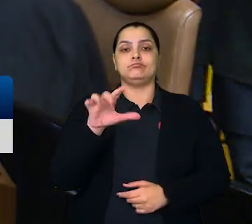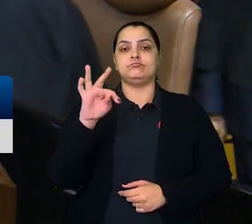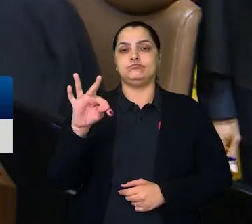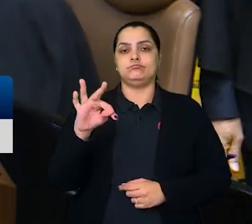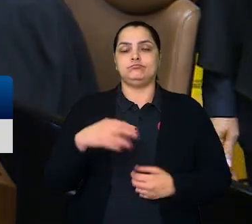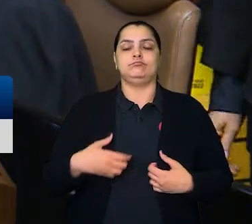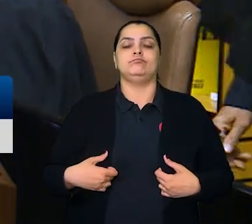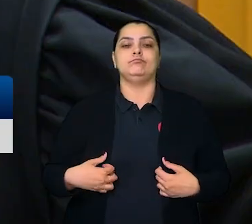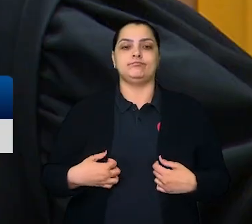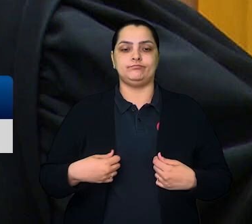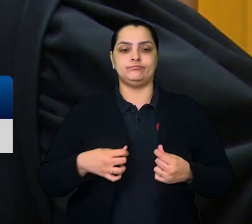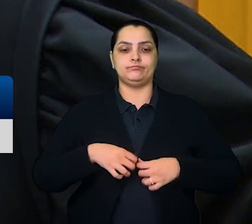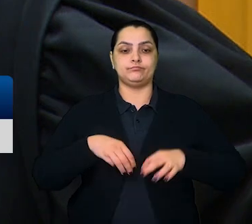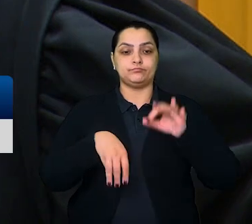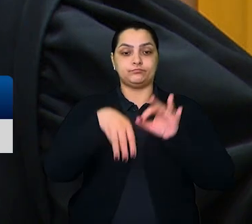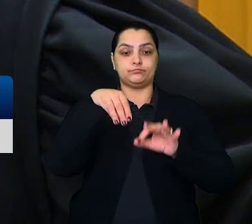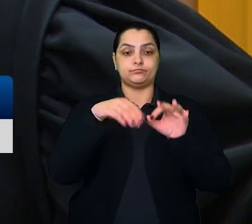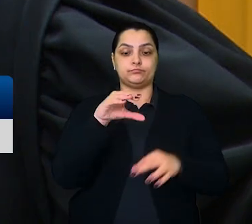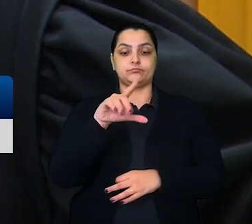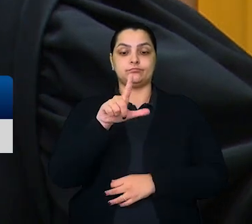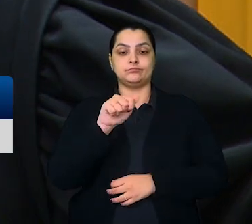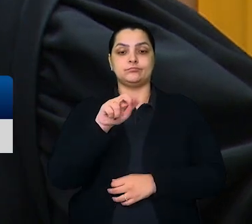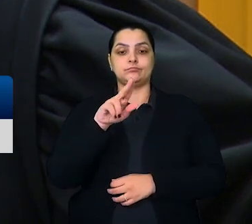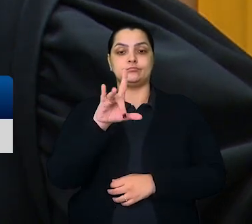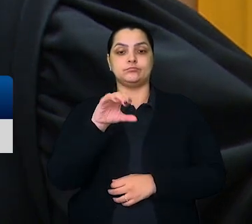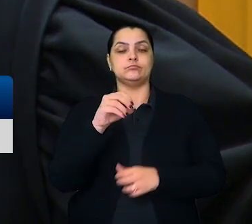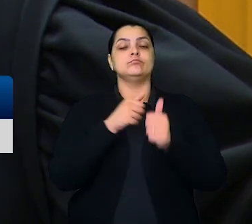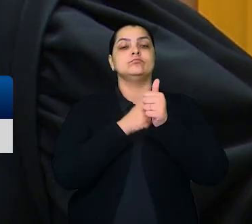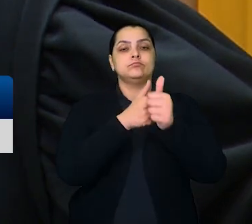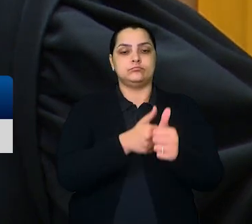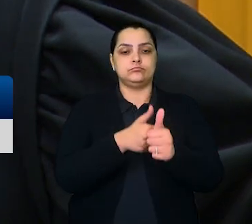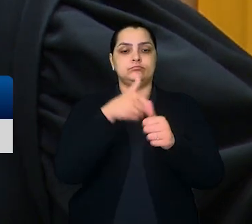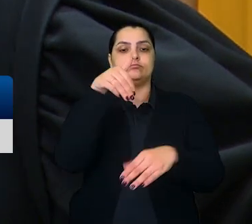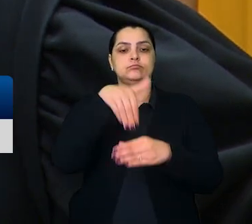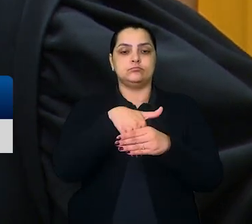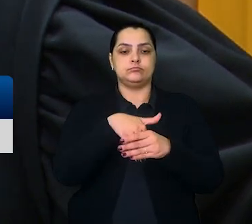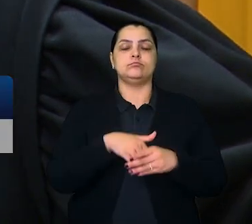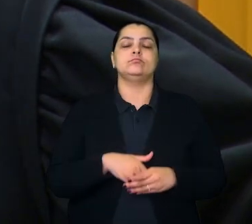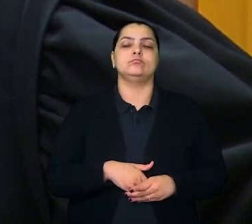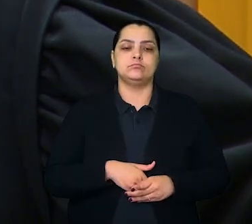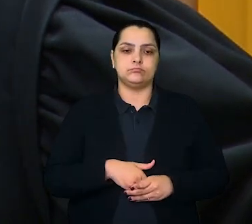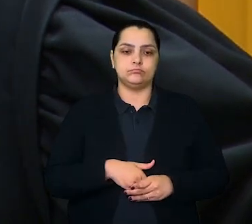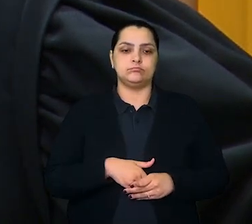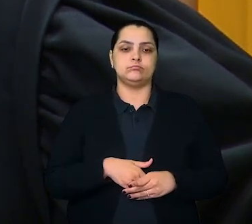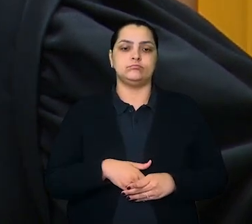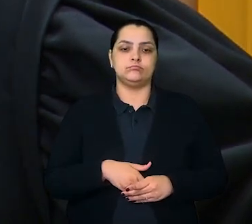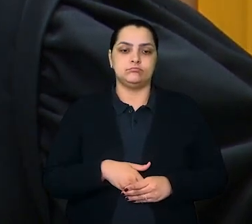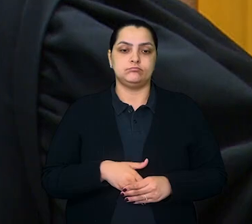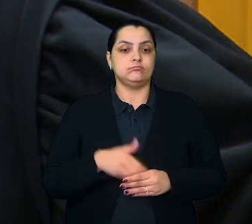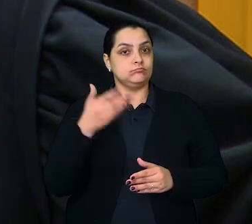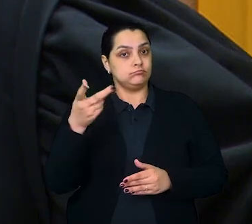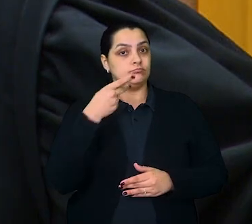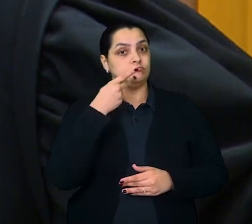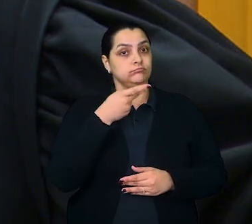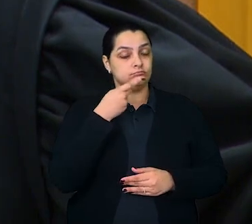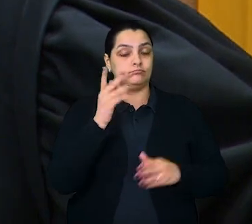leis do trabalho. O ministro Cláudio Brandão acompanhou o voto. E nesse caso, vocês também